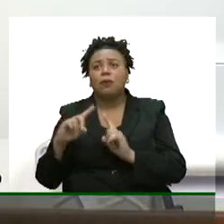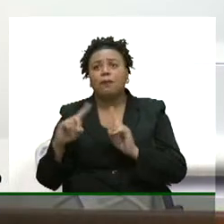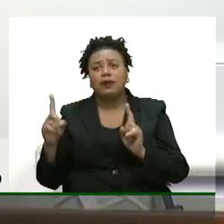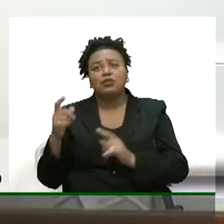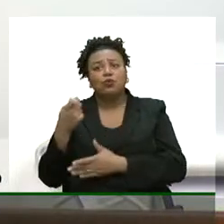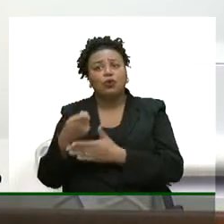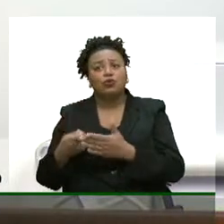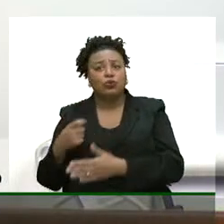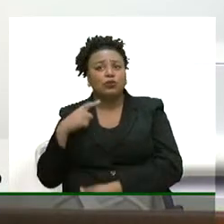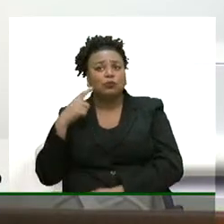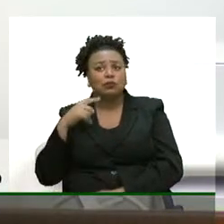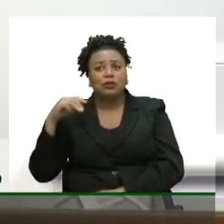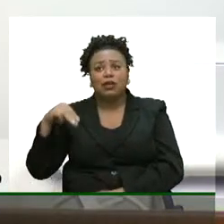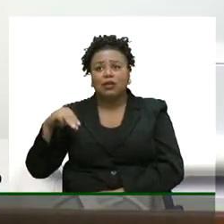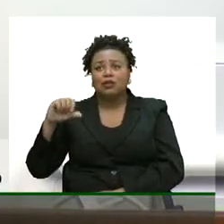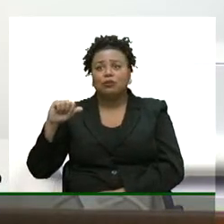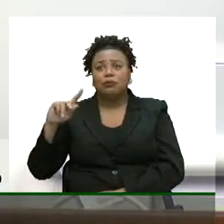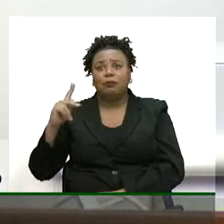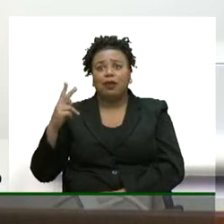autor, deputado Matheus Vespa.